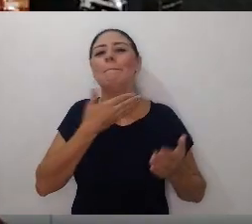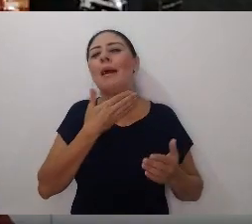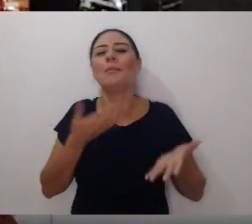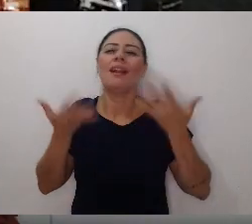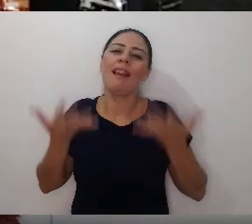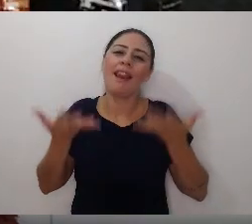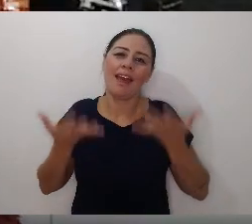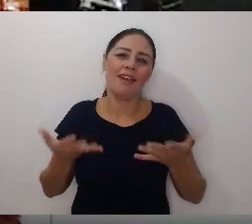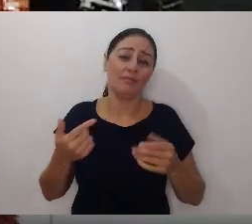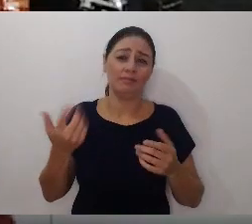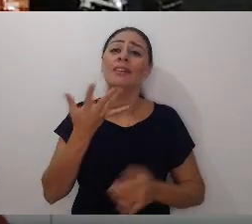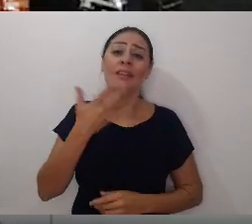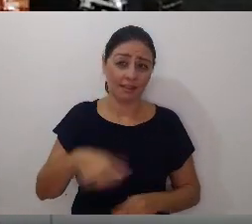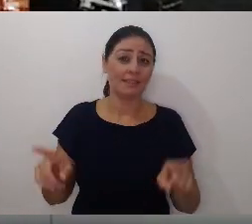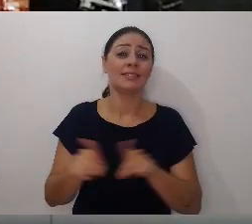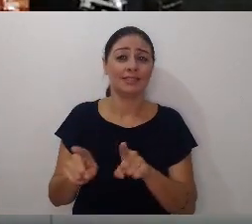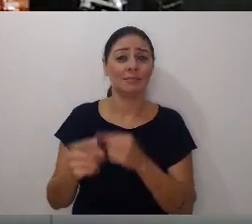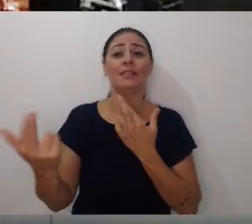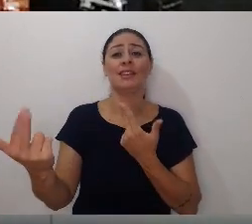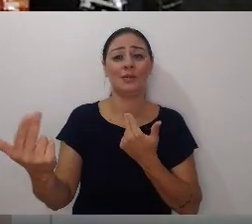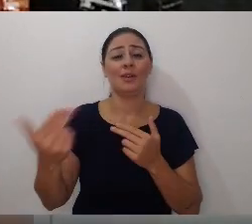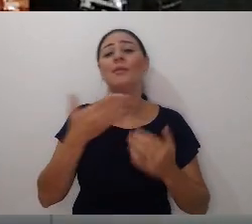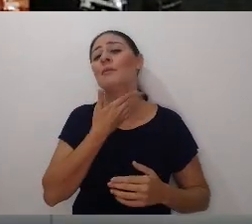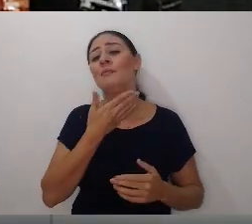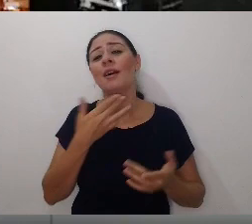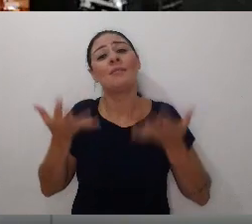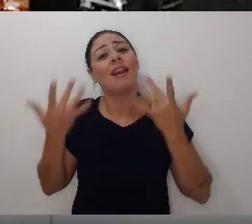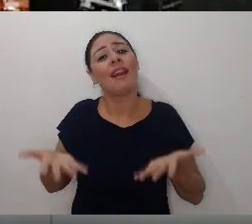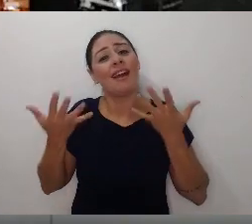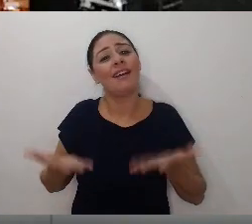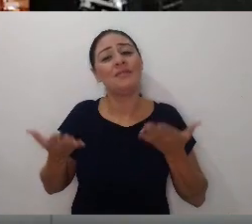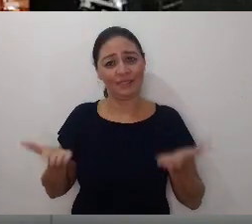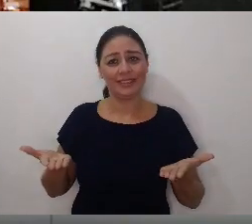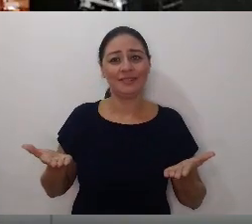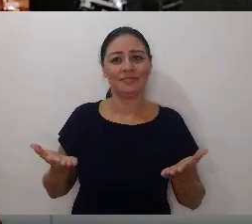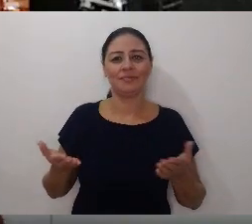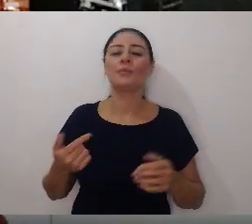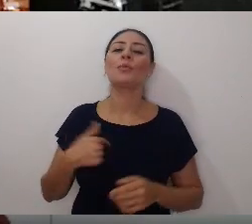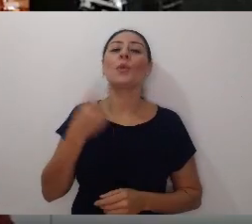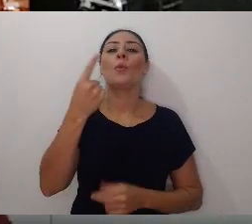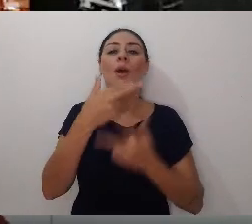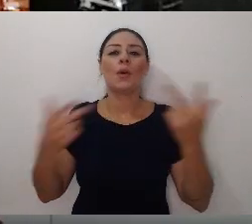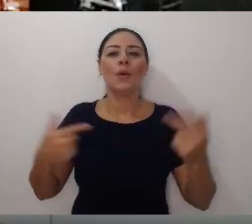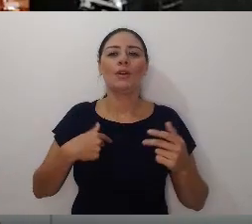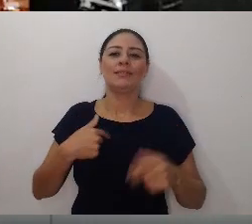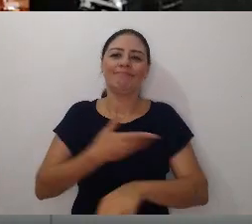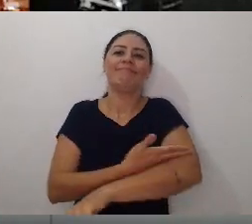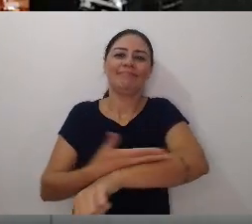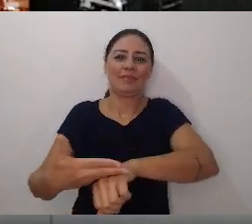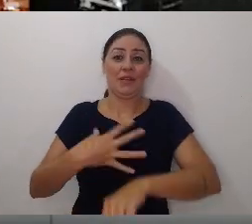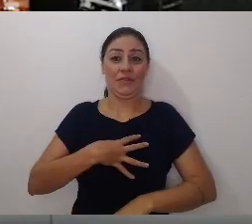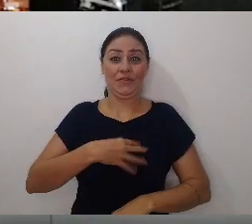nossa criação também tem que ser leve. Eu não fiz tudo, mas eu fiz alguma coisa para melhorar a saúde do meu filho. Uma coisa que eu costumo